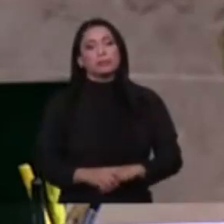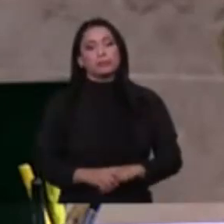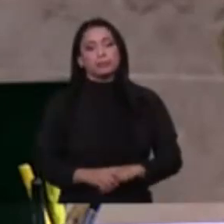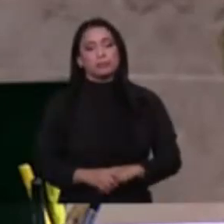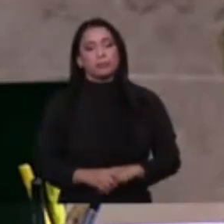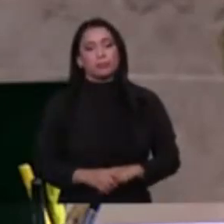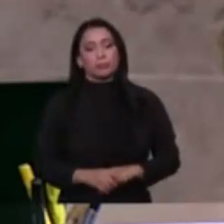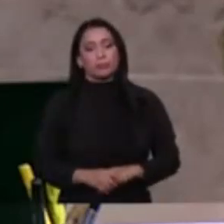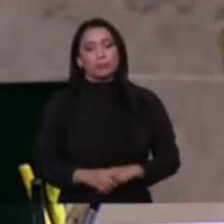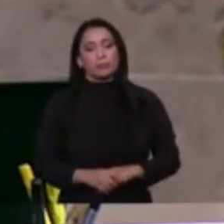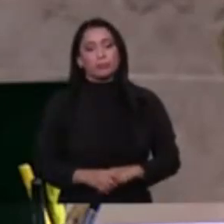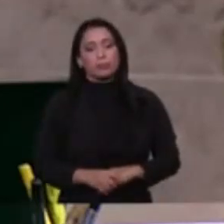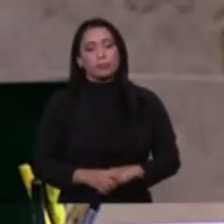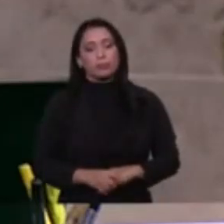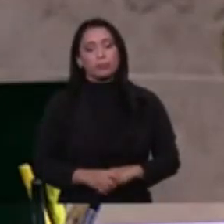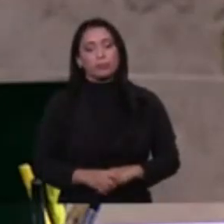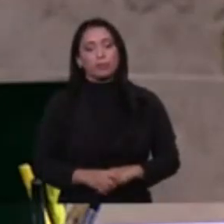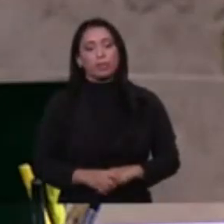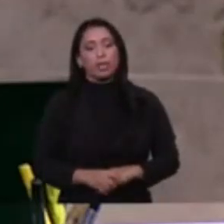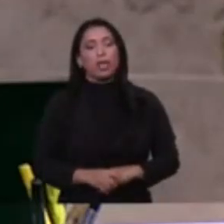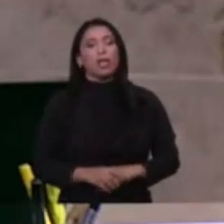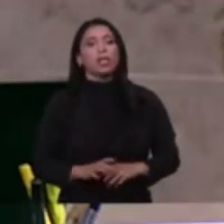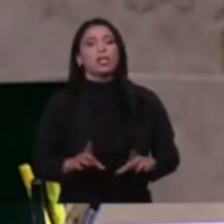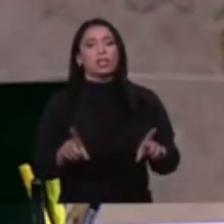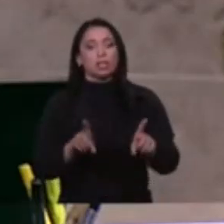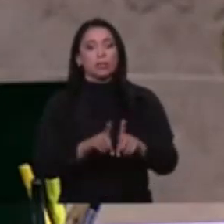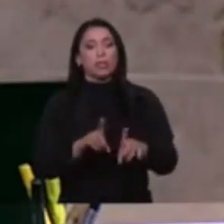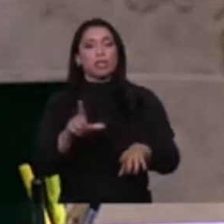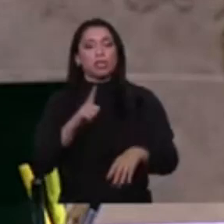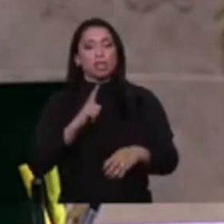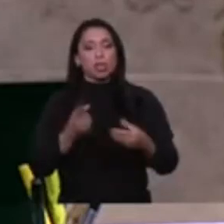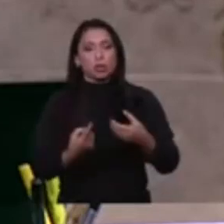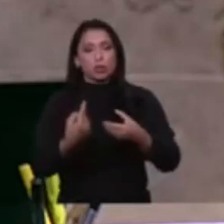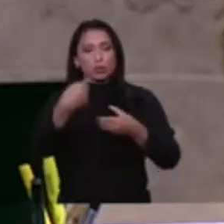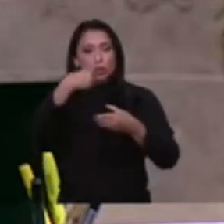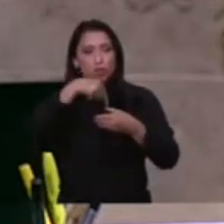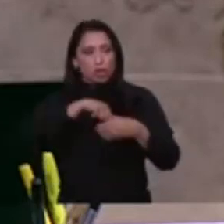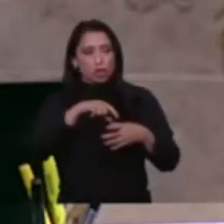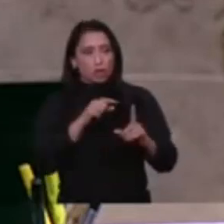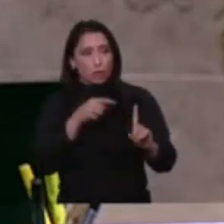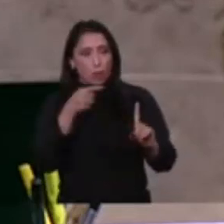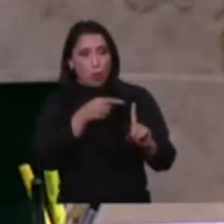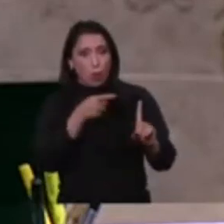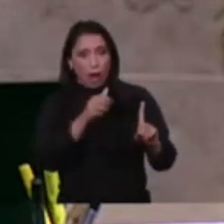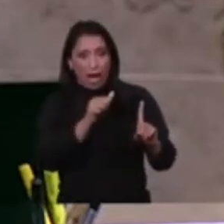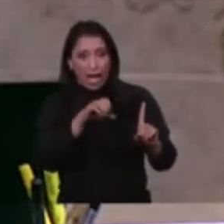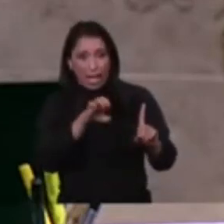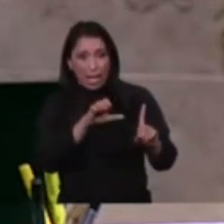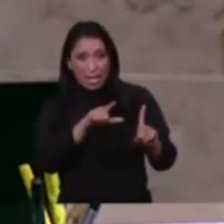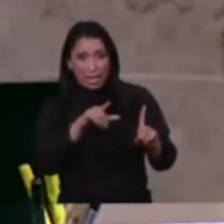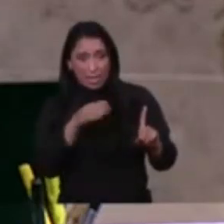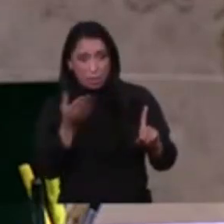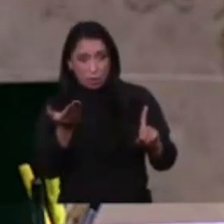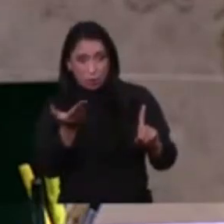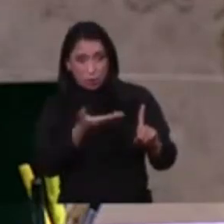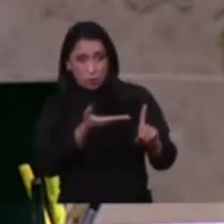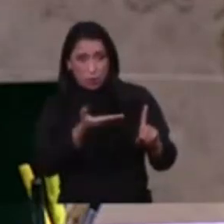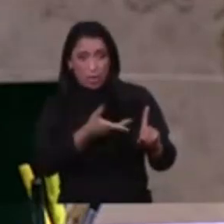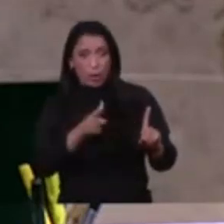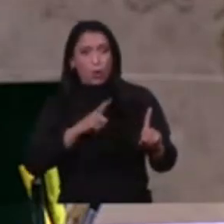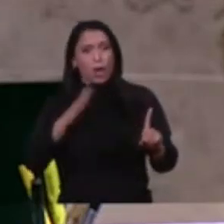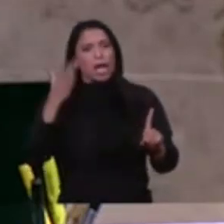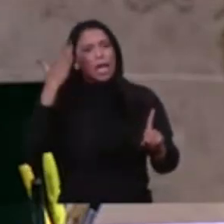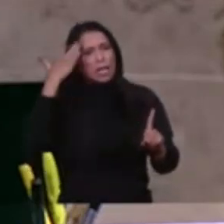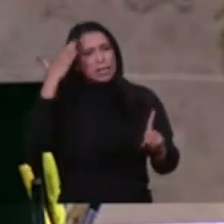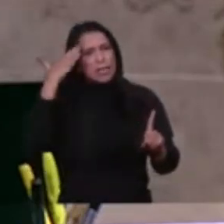demais, presente o elemento subjetivo do tipo na ação de Aécio, uma vez que, ciente de toda a